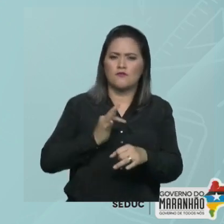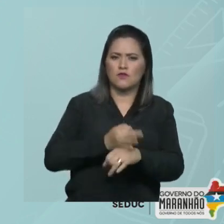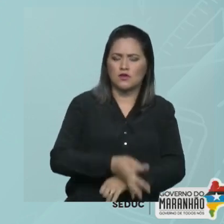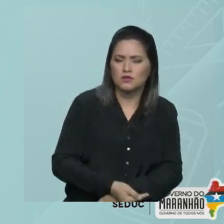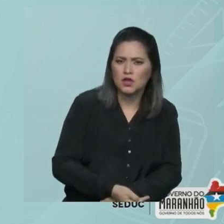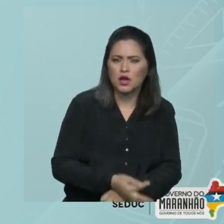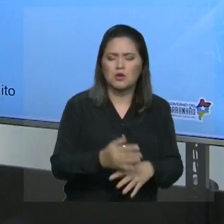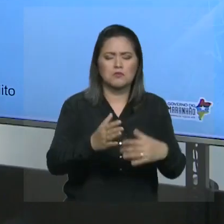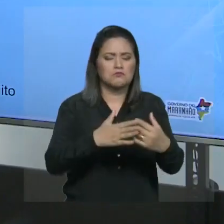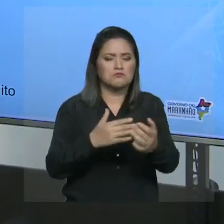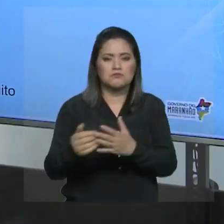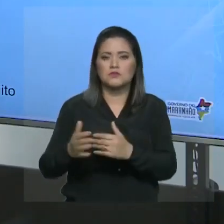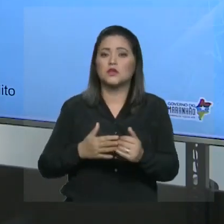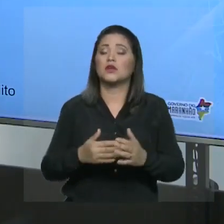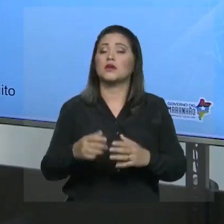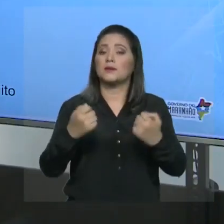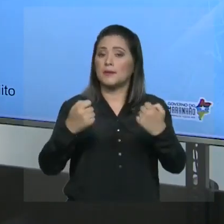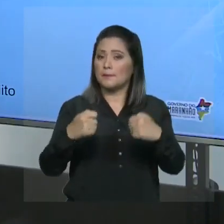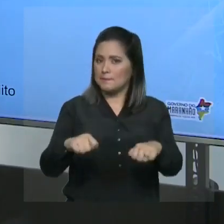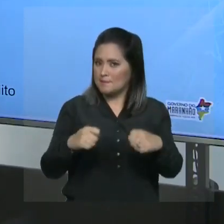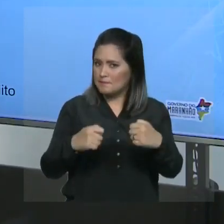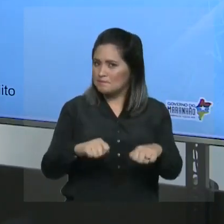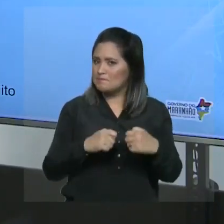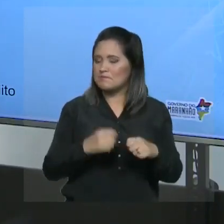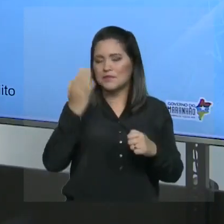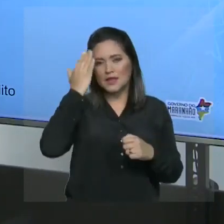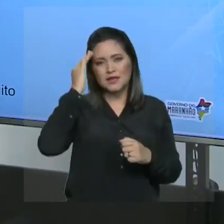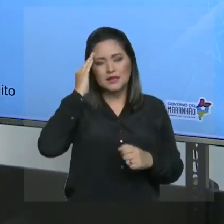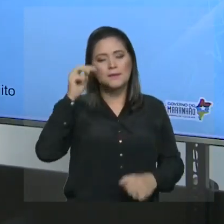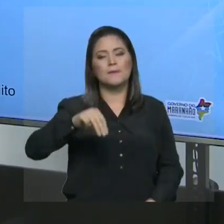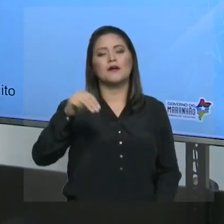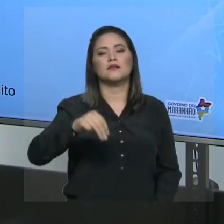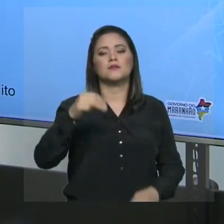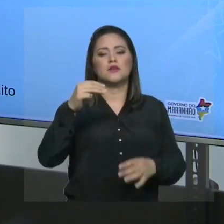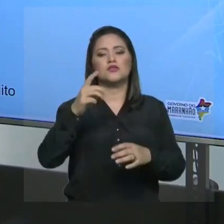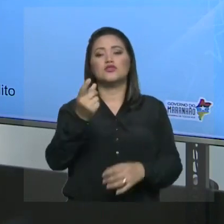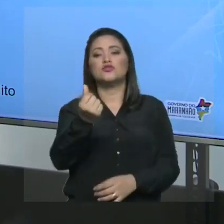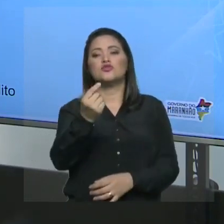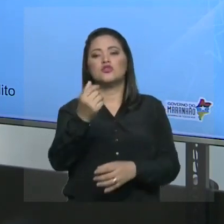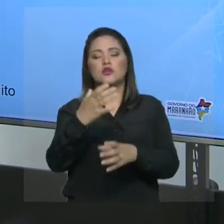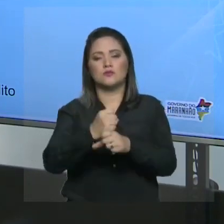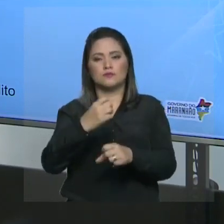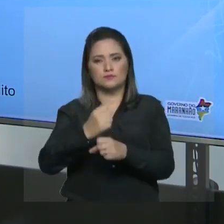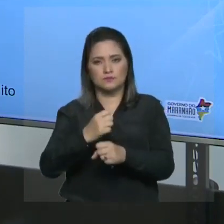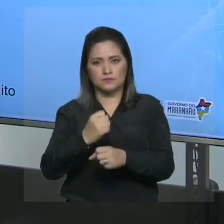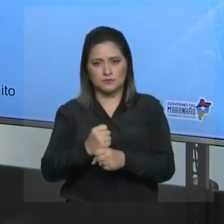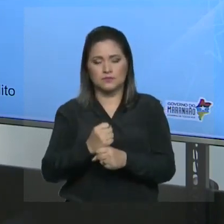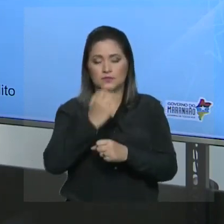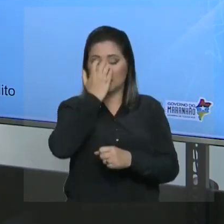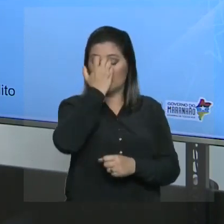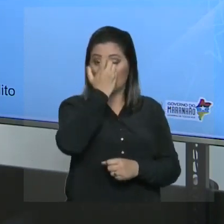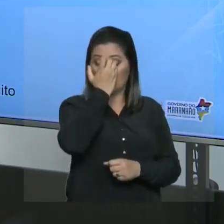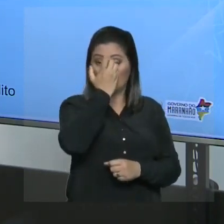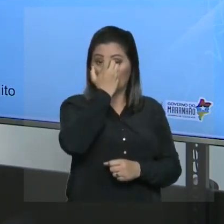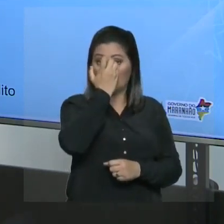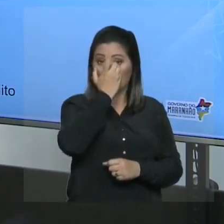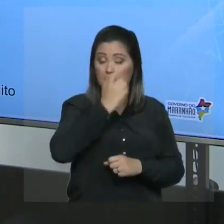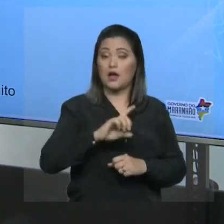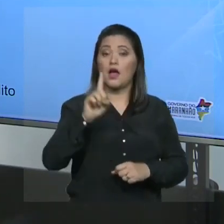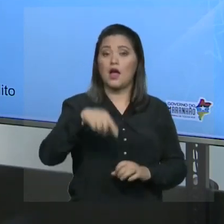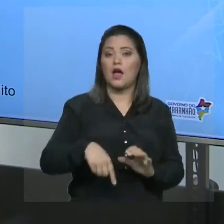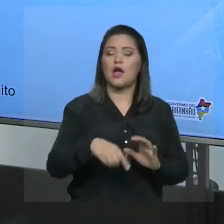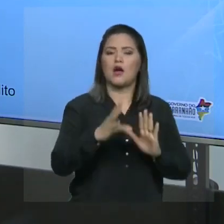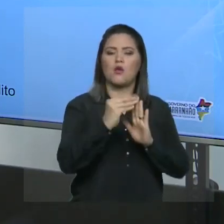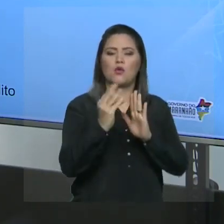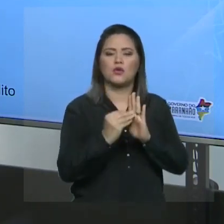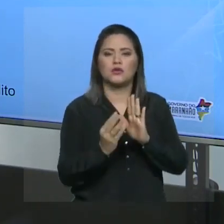muita matemática financeira, tá? Então, a gente vai trabalhar um conteúdo que está muito presente no nosso dia a dia e eu